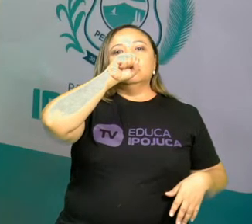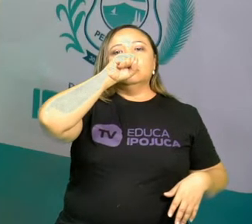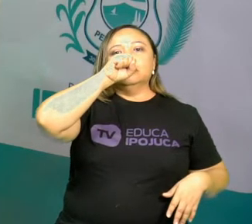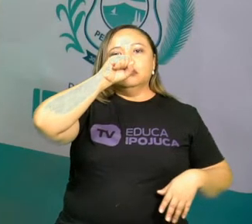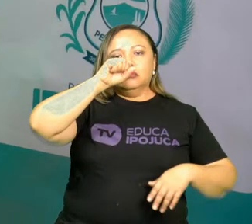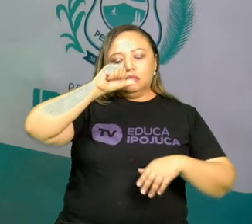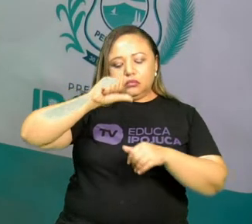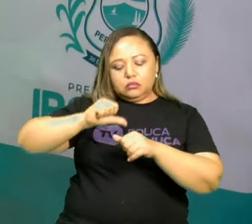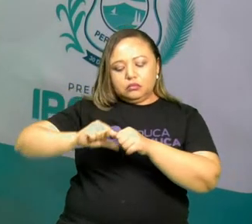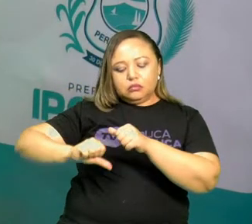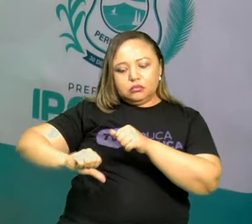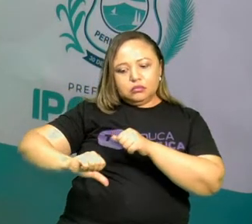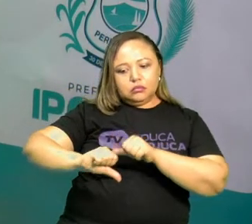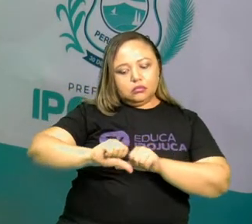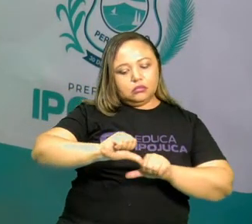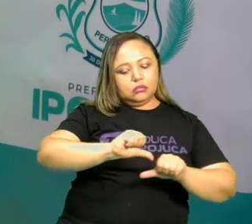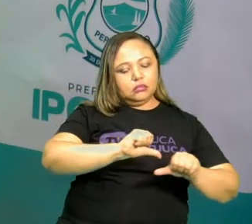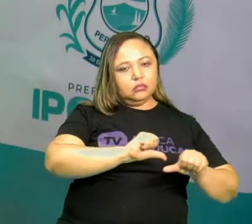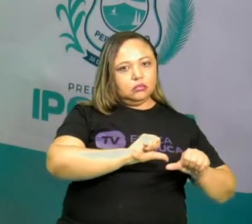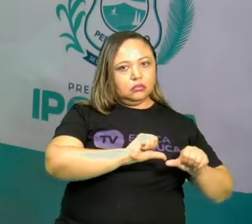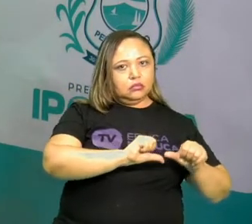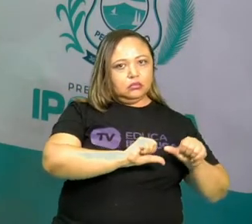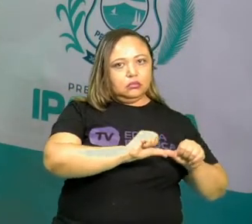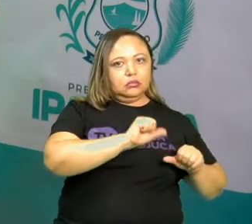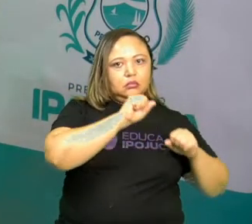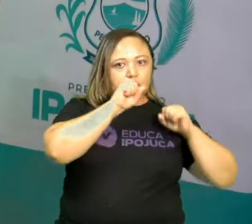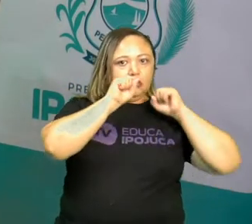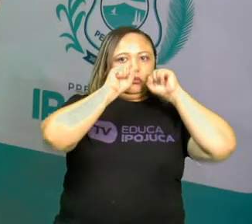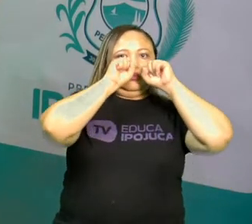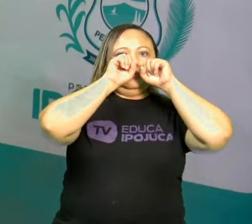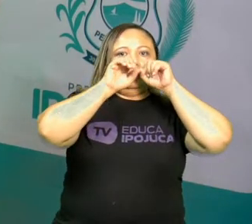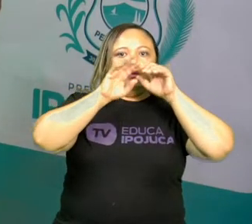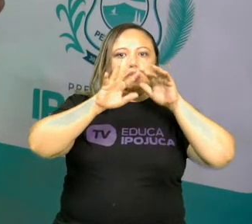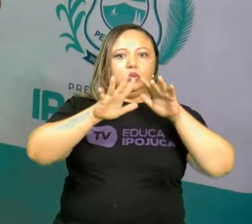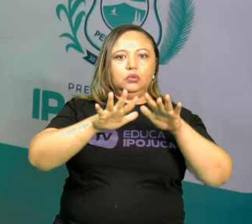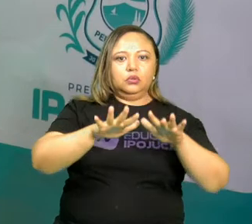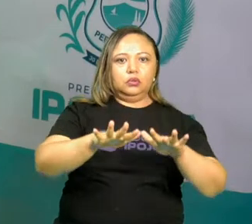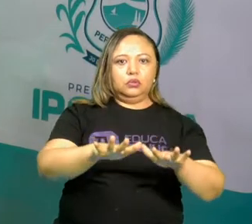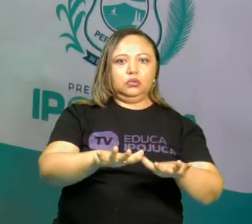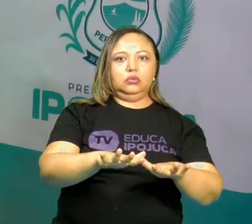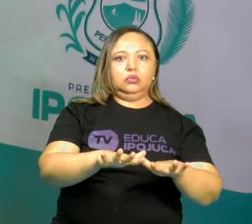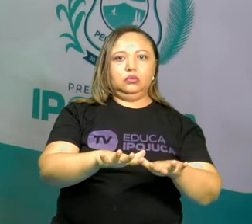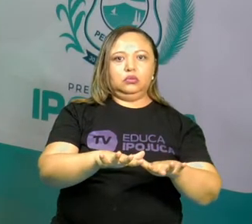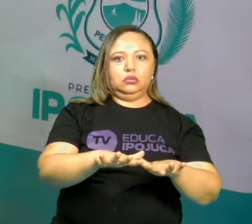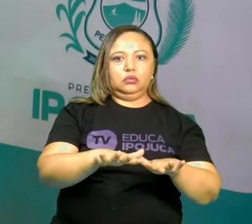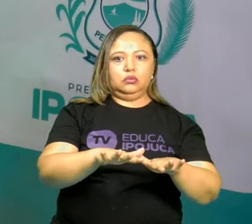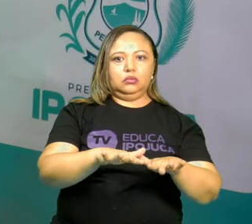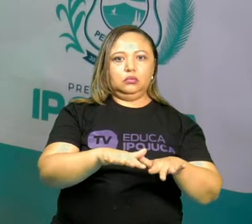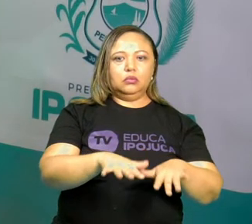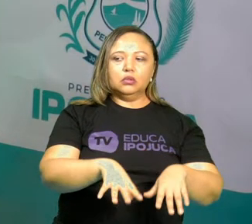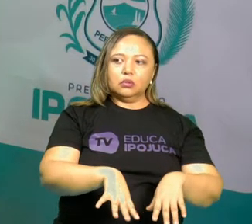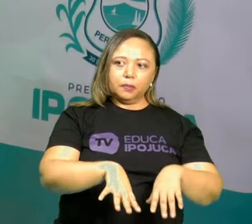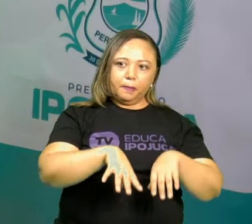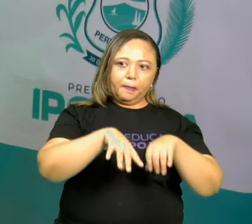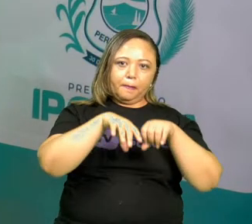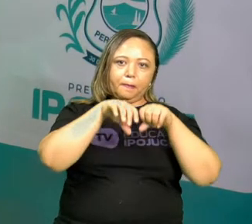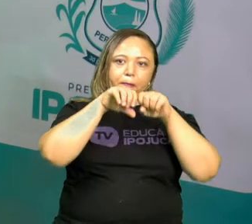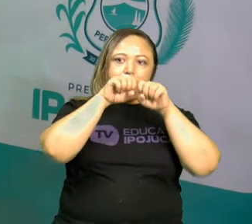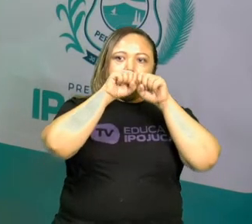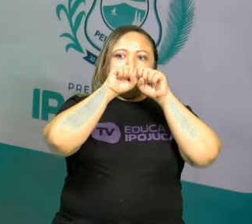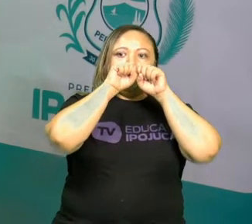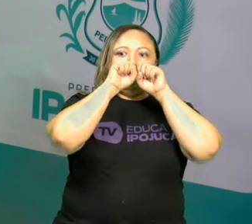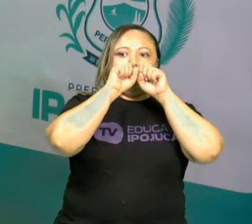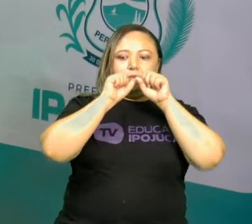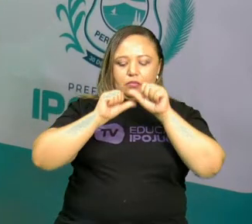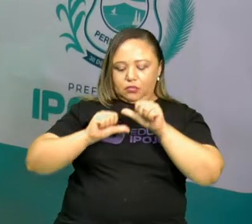Oxigênio e expulsam o ar cheio de dióxido de carbono, que é aquele gás pesado que não